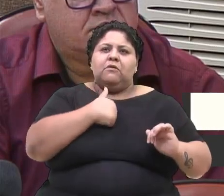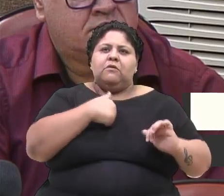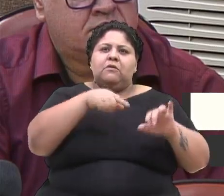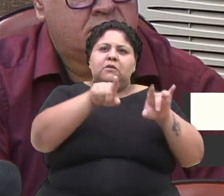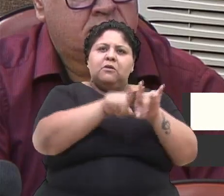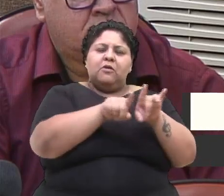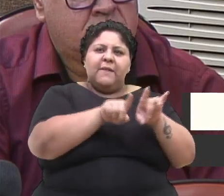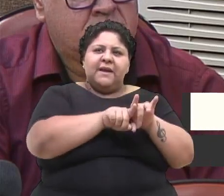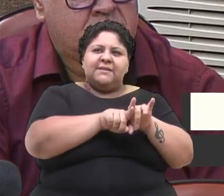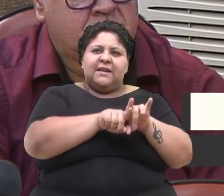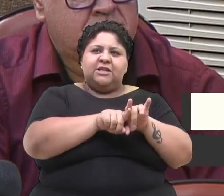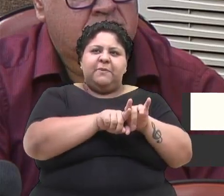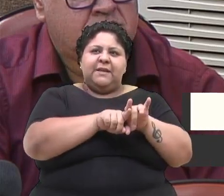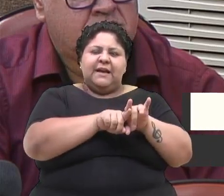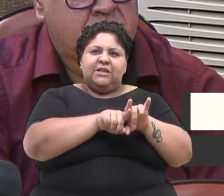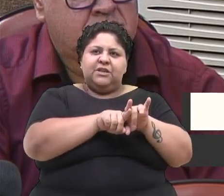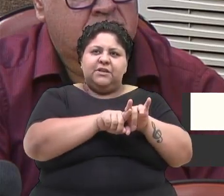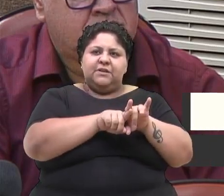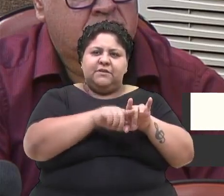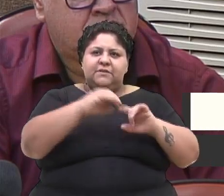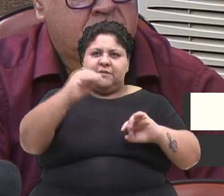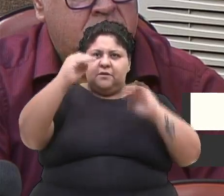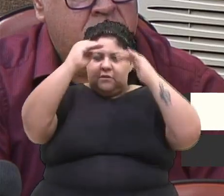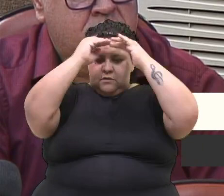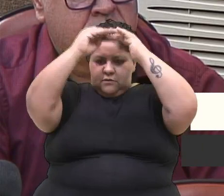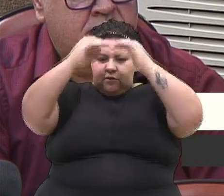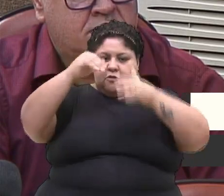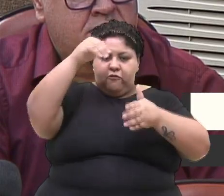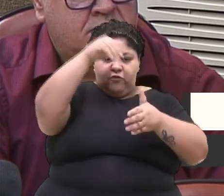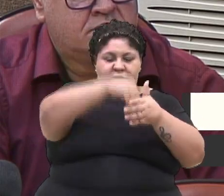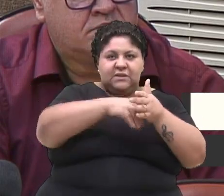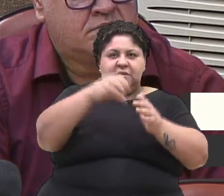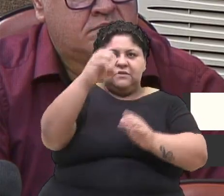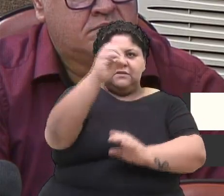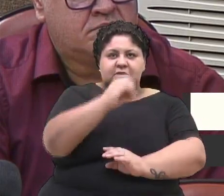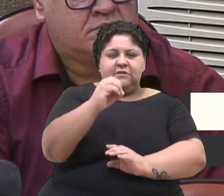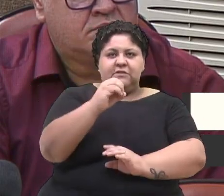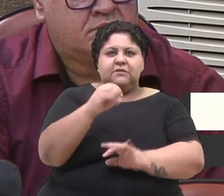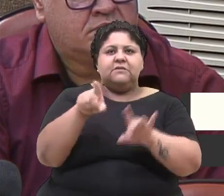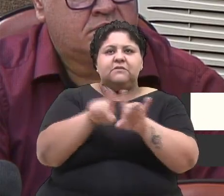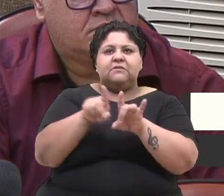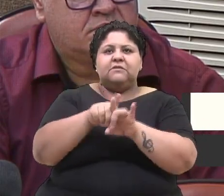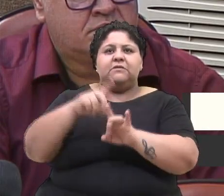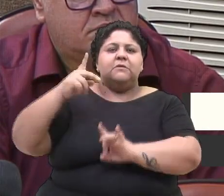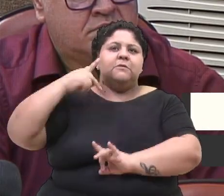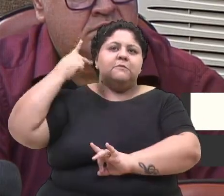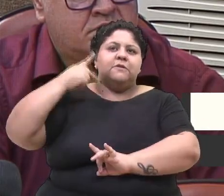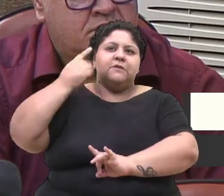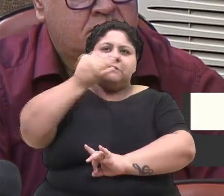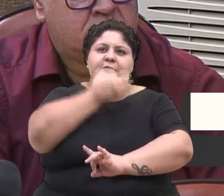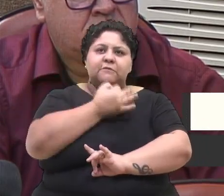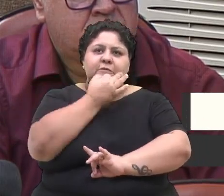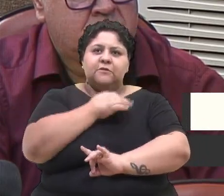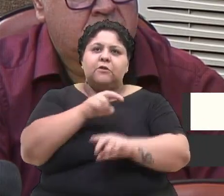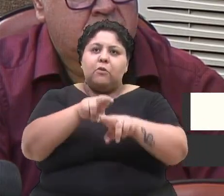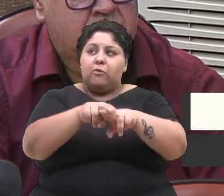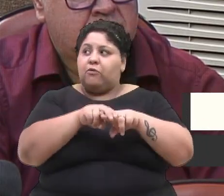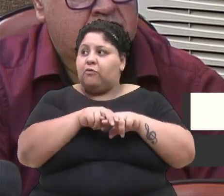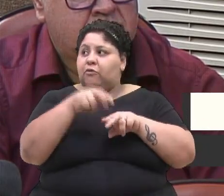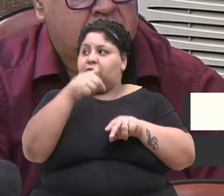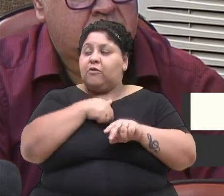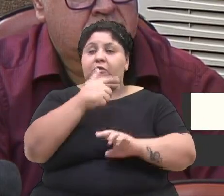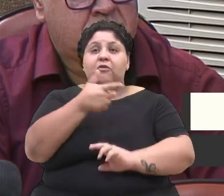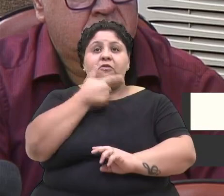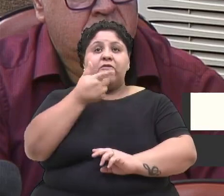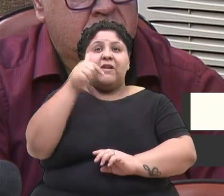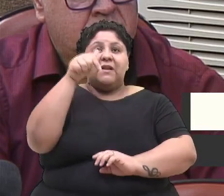inverso. Não condiz com a minha conduta como vereador de Caxias do Sul. Por isso, eu friso aqui a